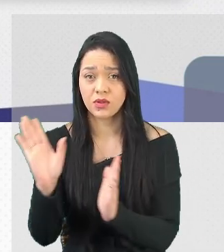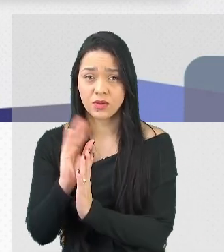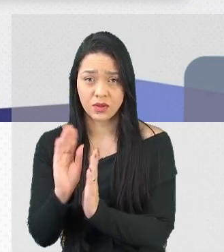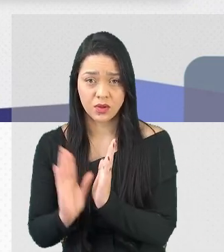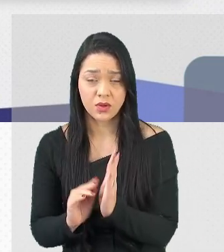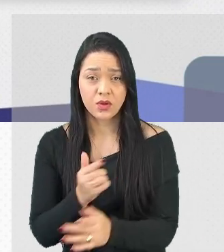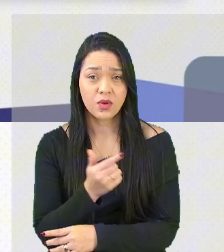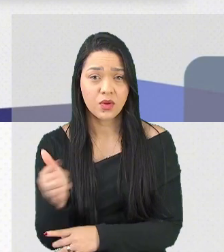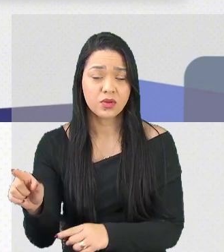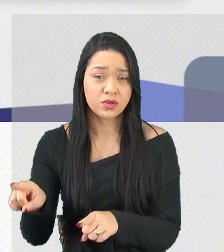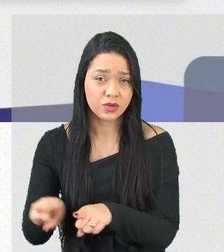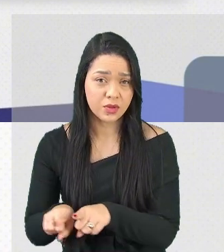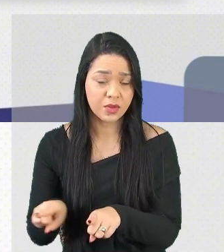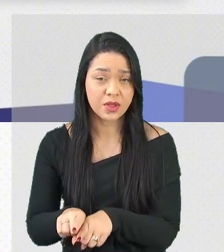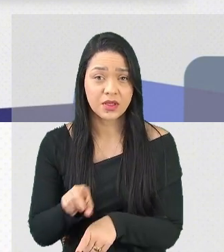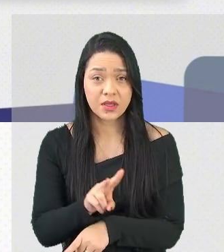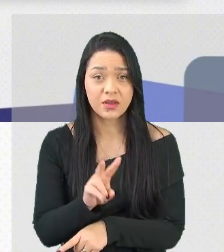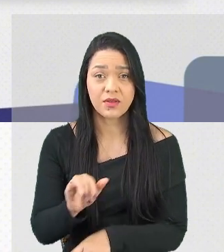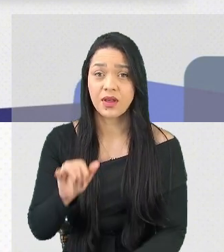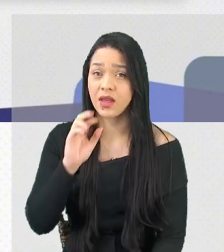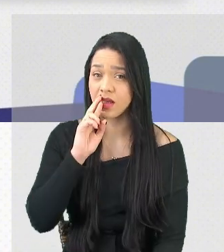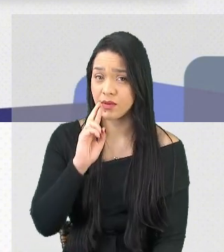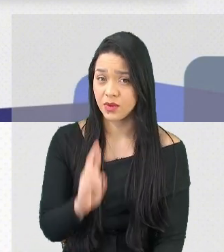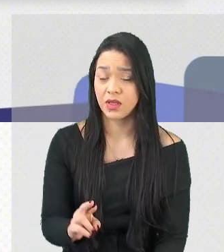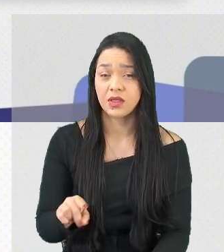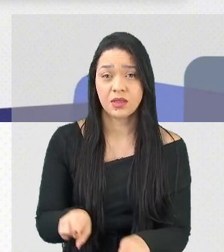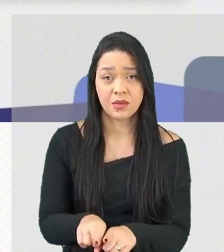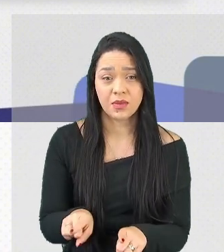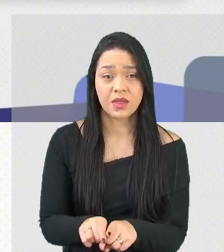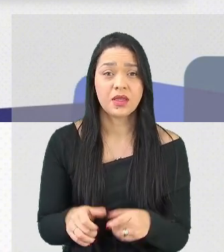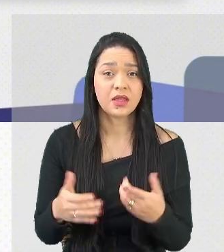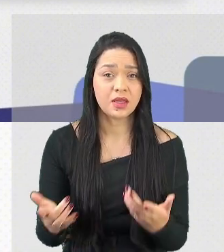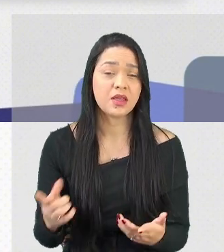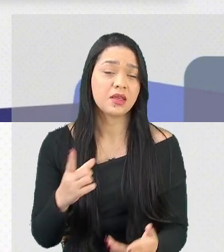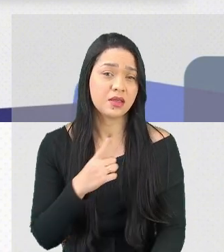claro, dar aí um ganho muito bom aí nos seus estudos,